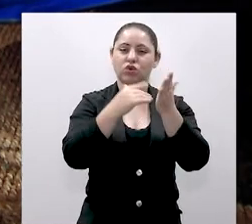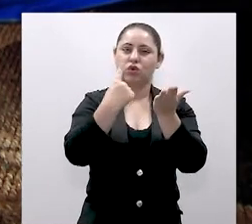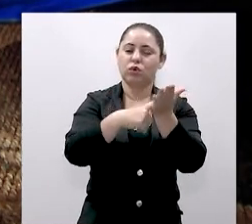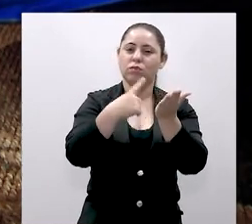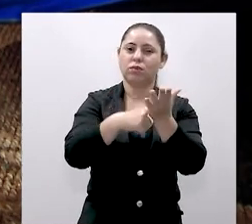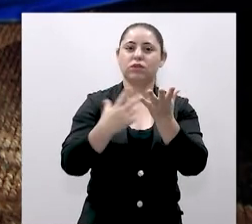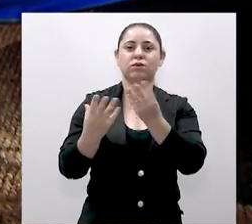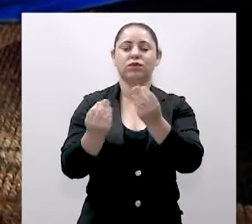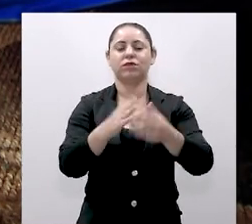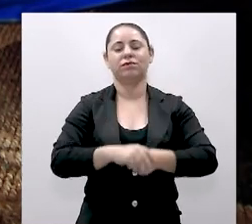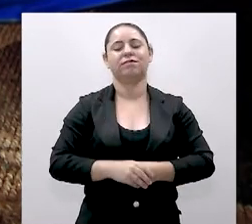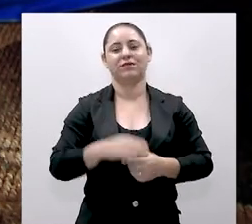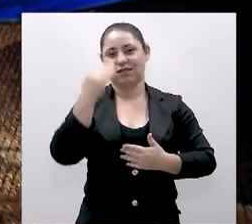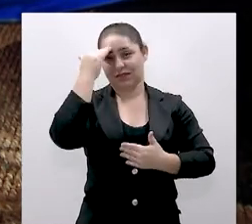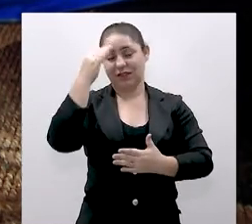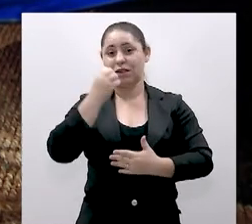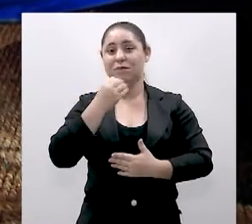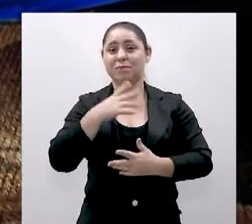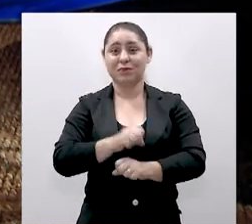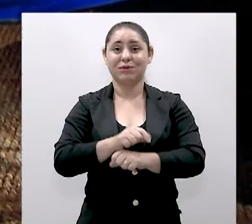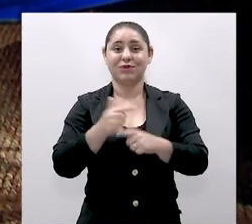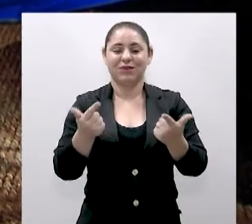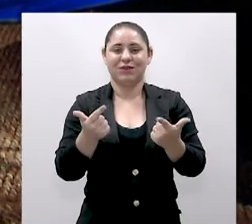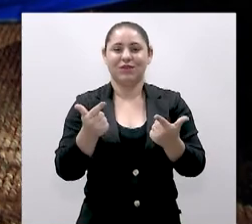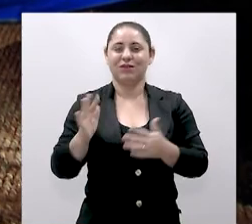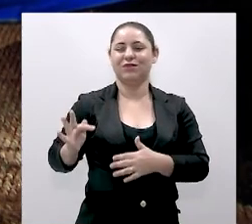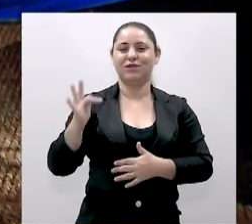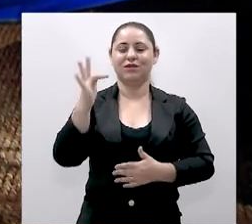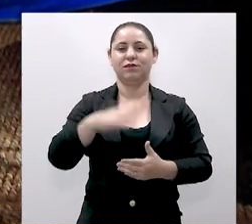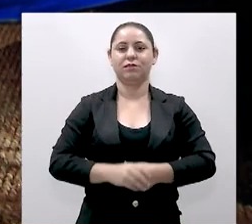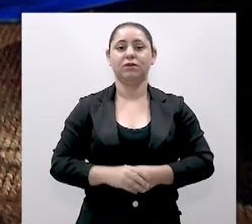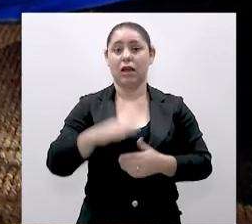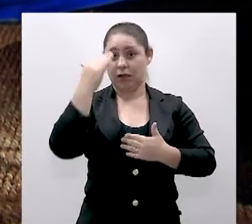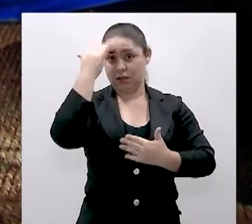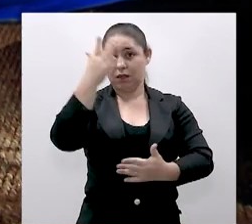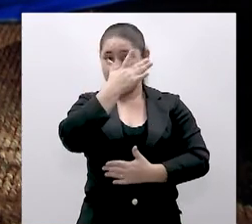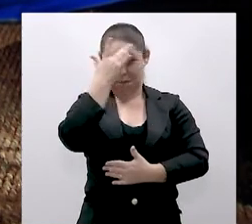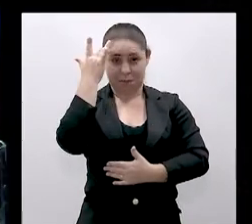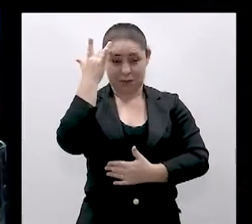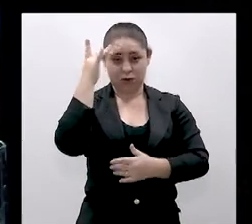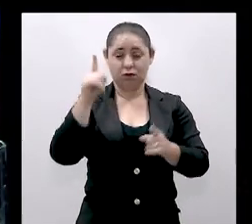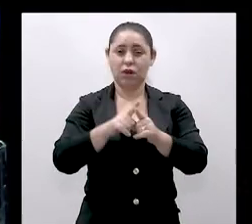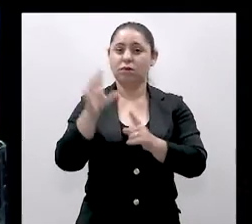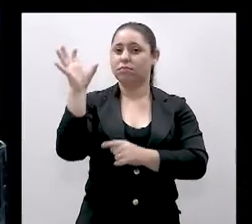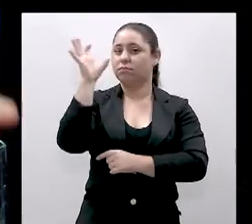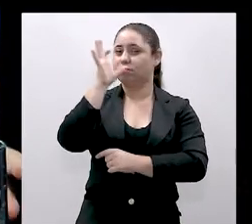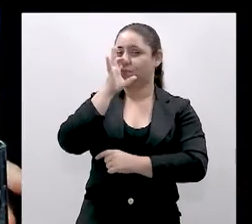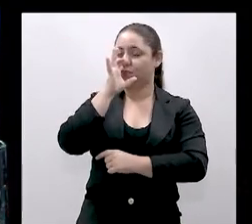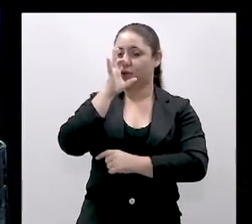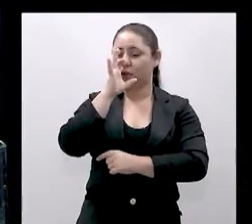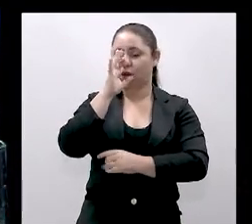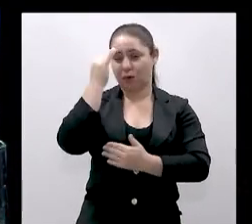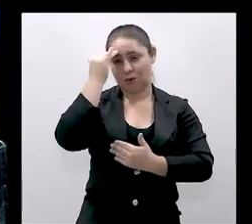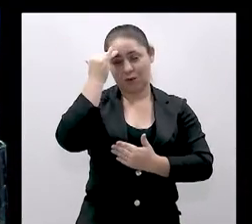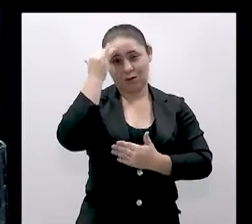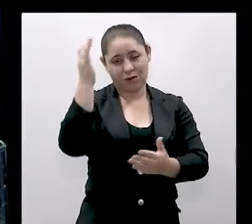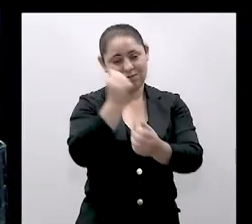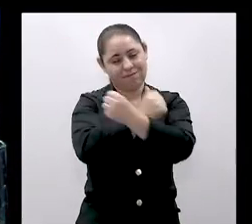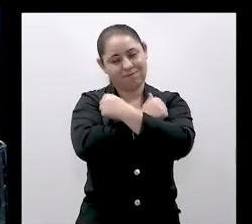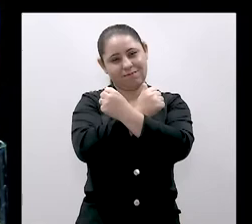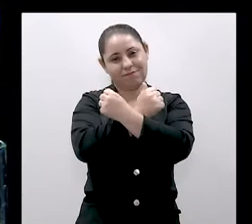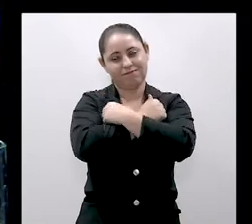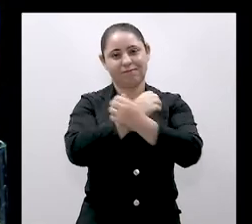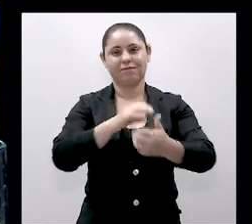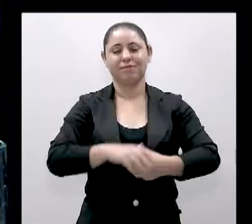aceitou o convite pessoal dá desligado seladora e agradeço projeto cultura agradecer aos telespectadores que nos